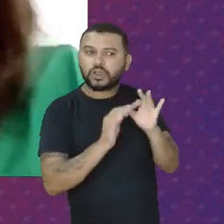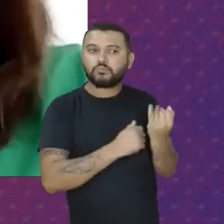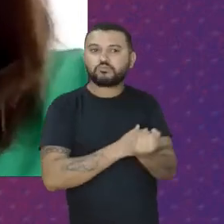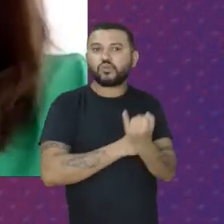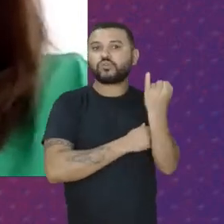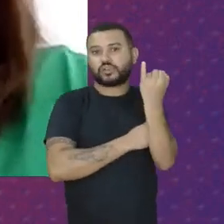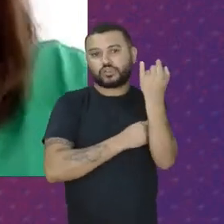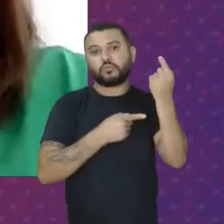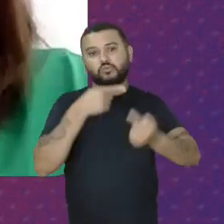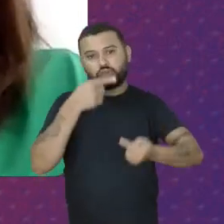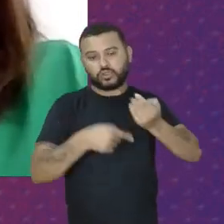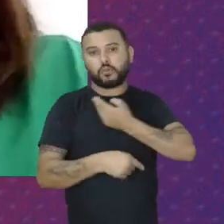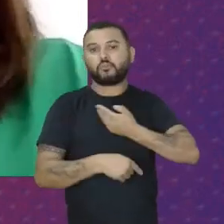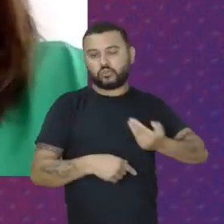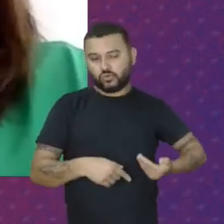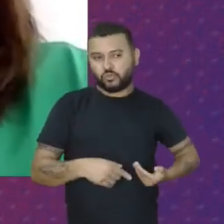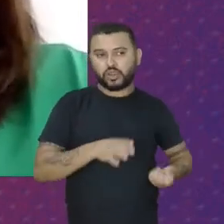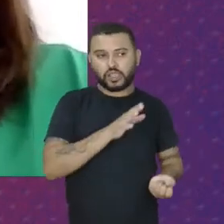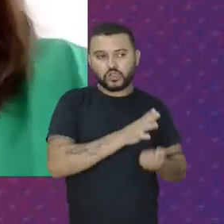das políticas públicas,